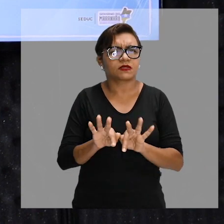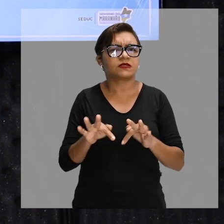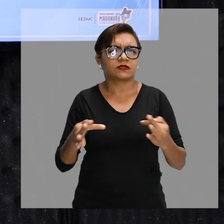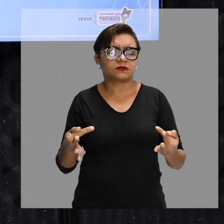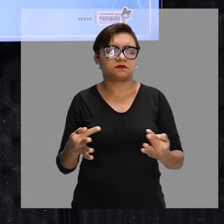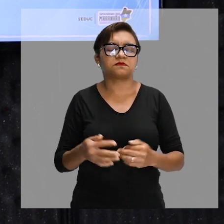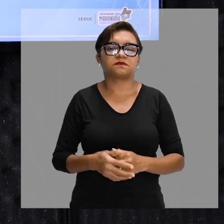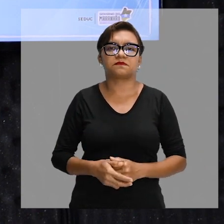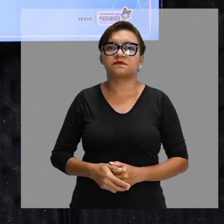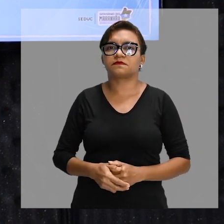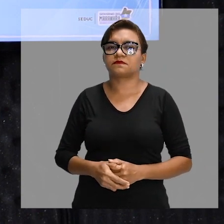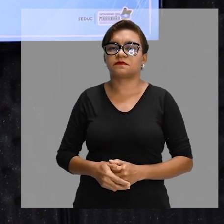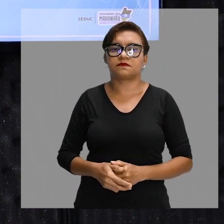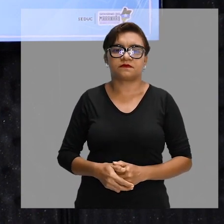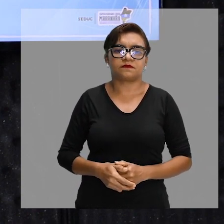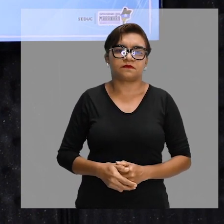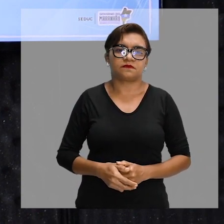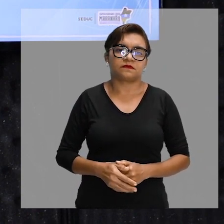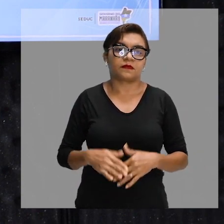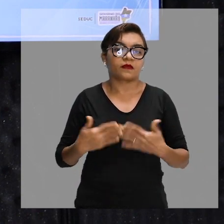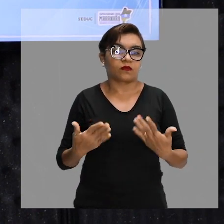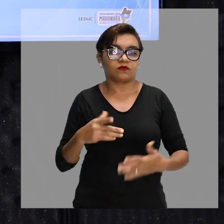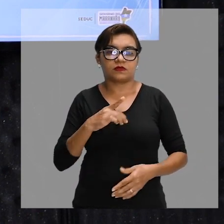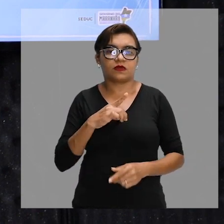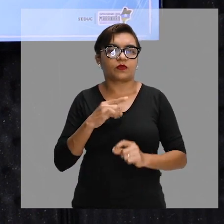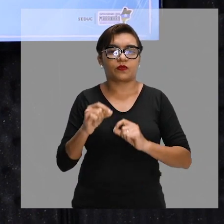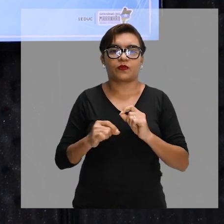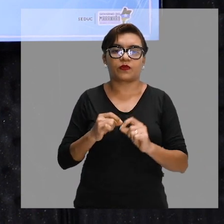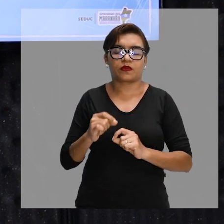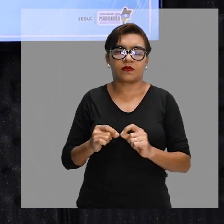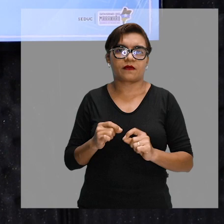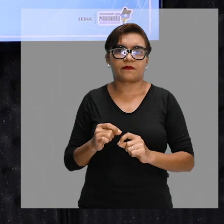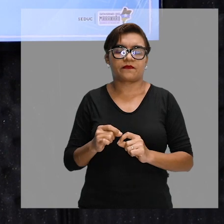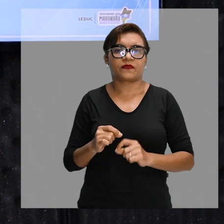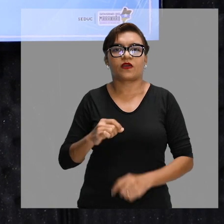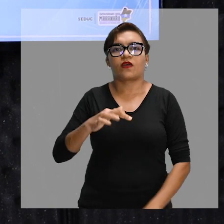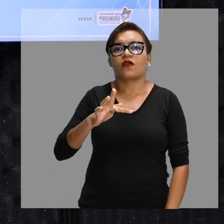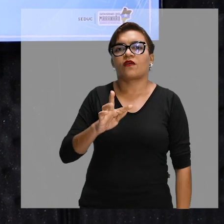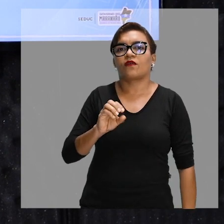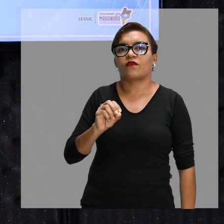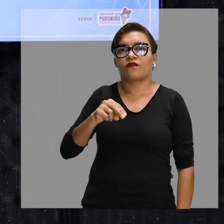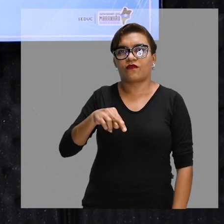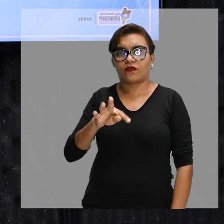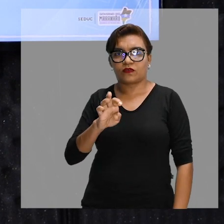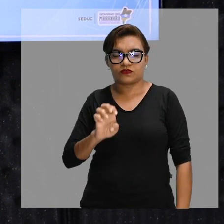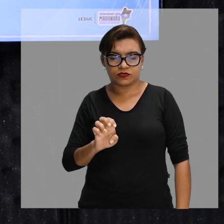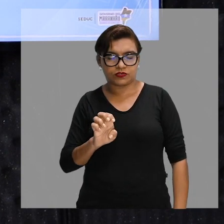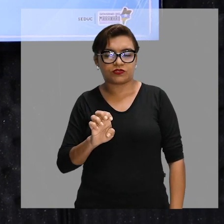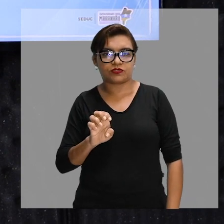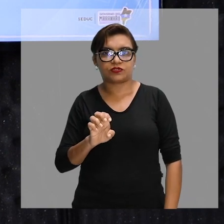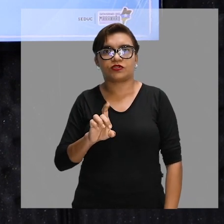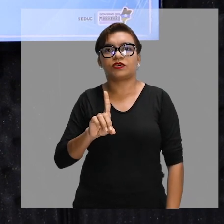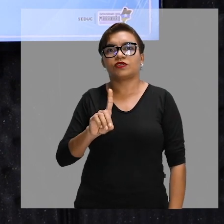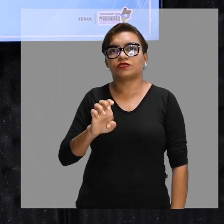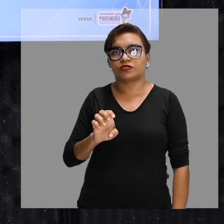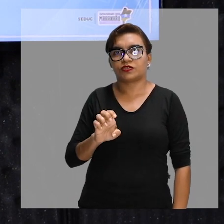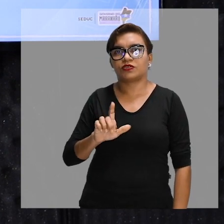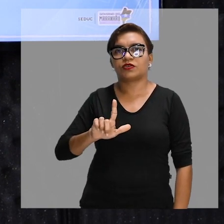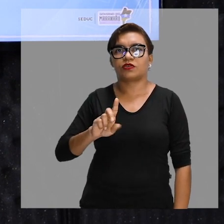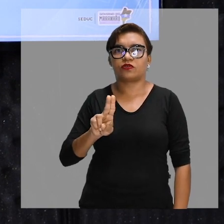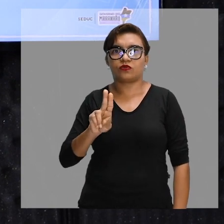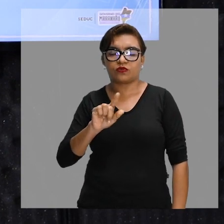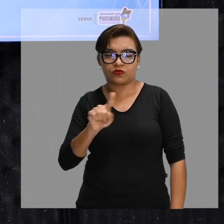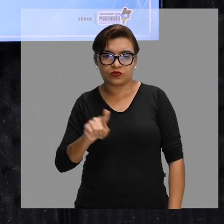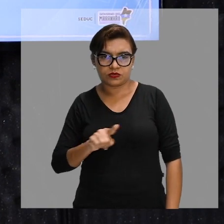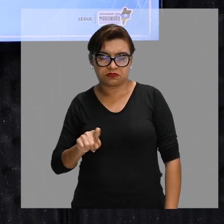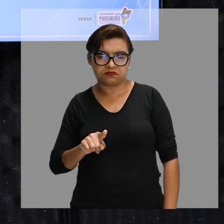essa parte aqui. Bom, e as fontes de luz? Certo? As fontes de luz elas podem ser